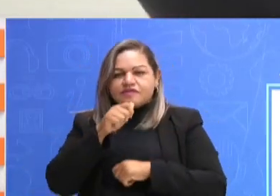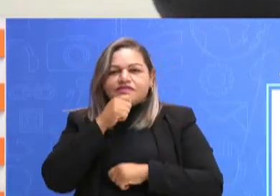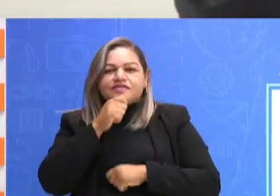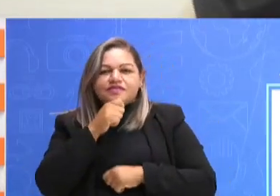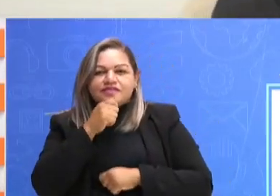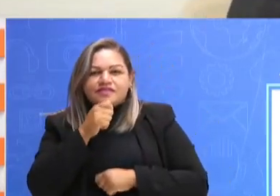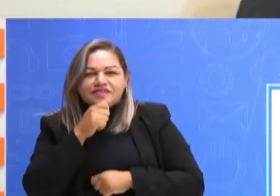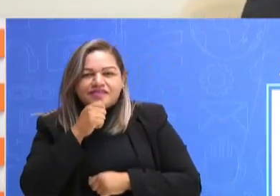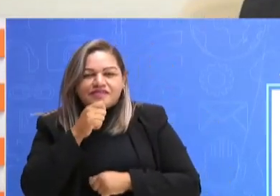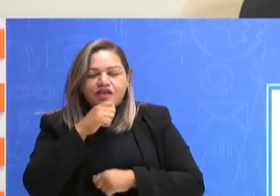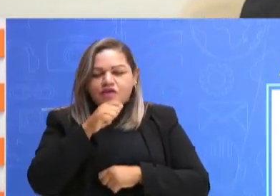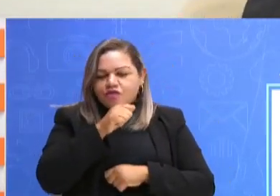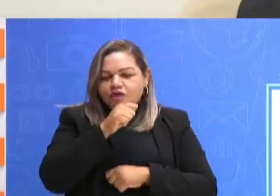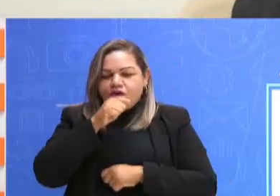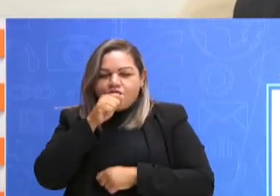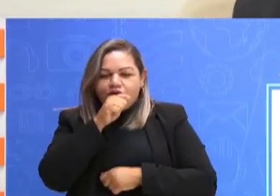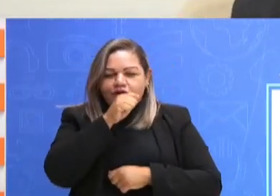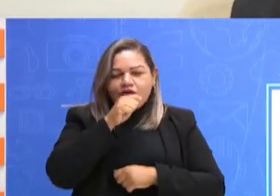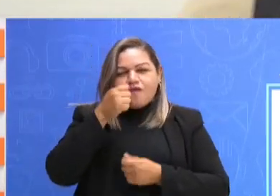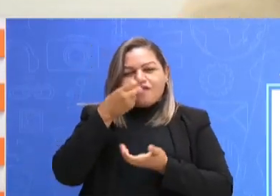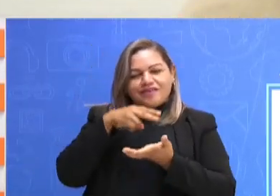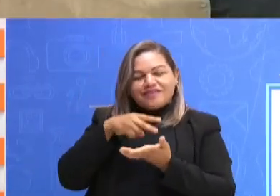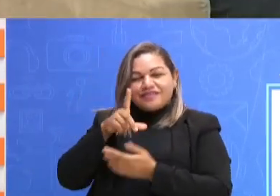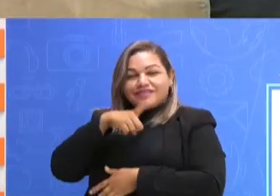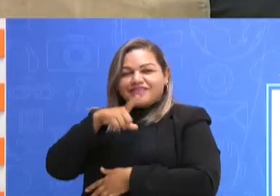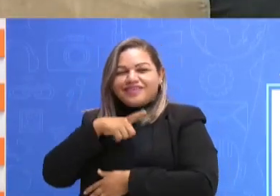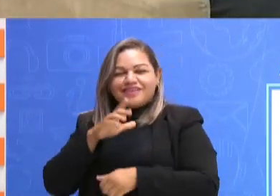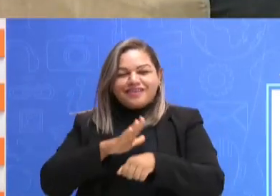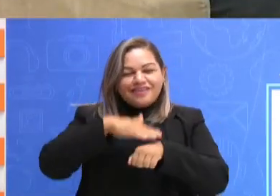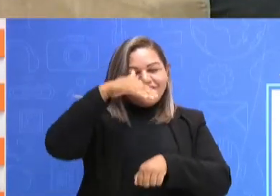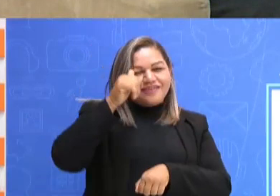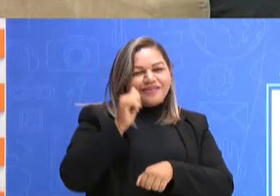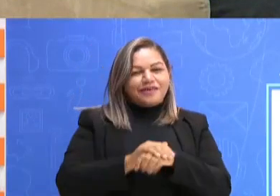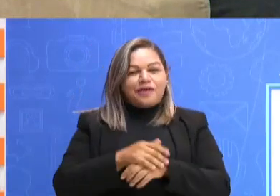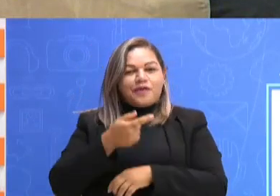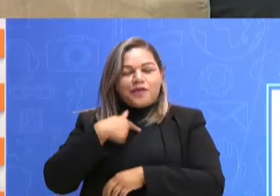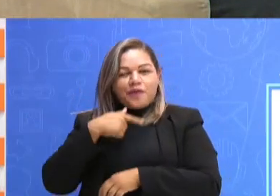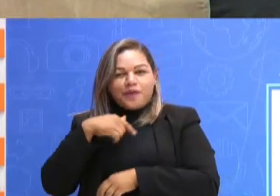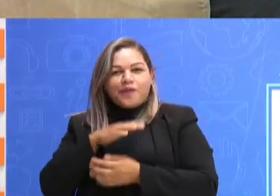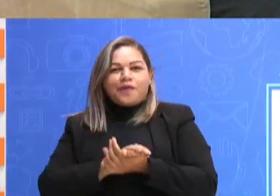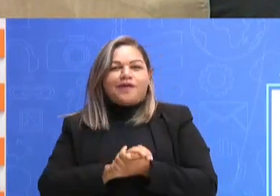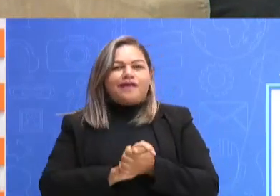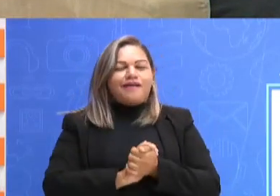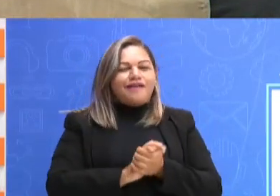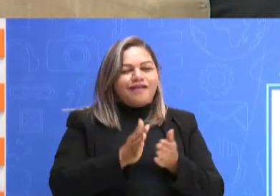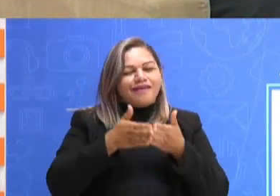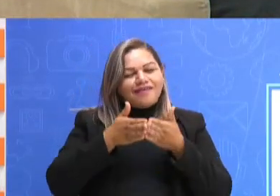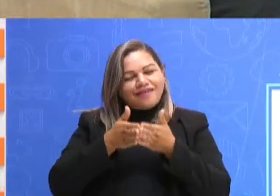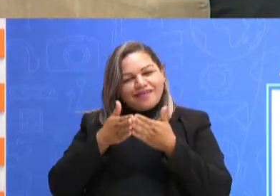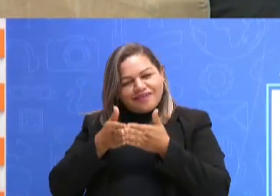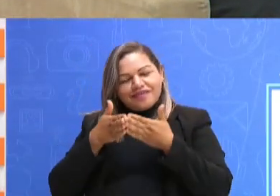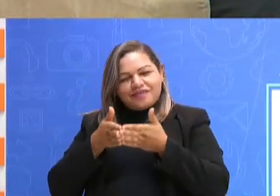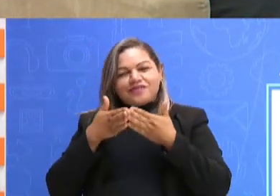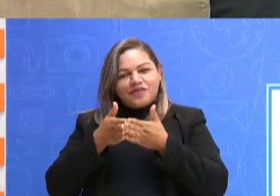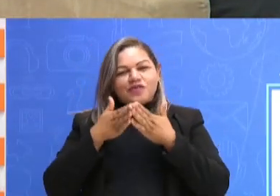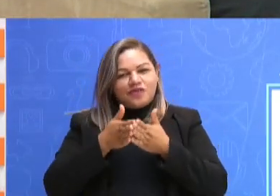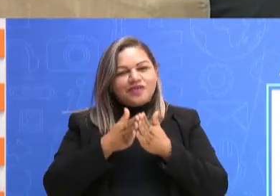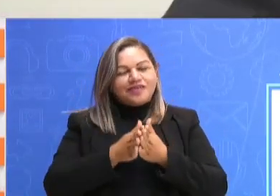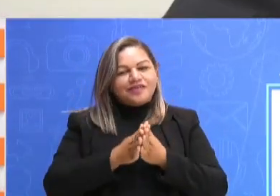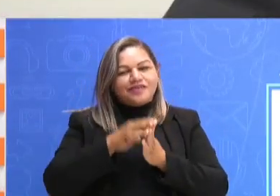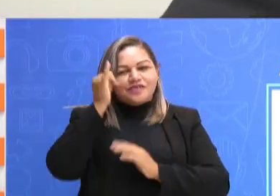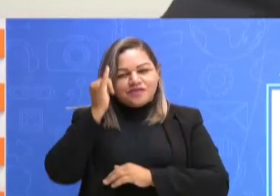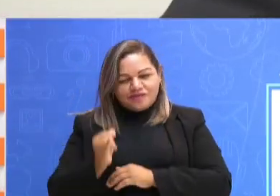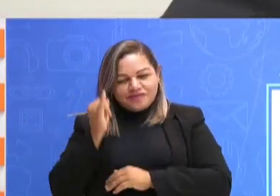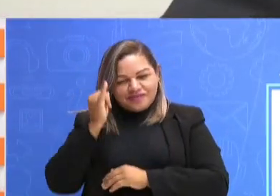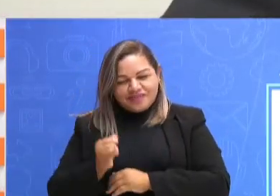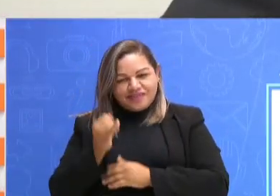agora os artistas. E tem mais. Tem mais, né, prefeito? Tem mais. Vou pedir para o senhor licença para mim fazer um pequeno intervalozinho aí, rapidinho. Sei que